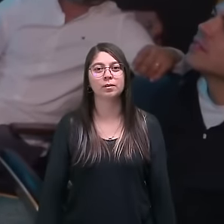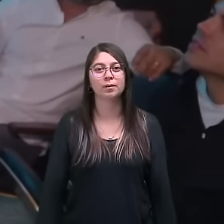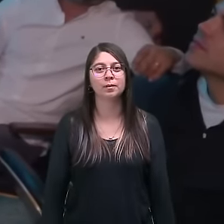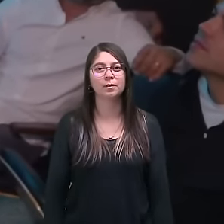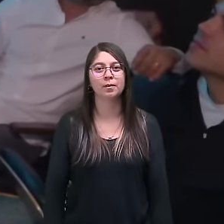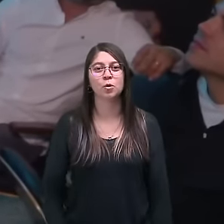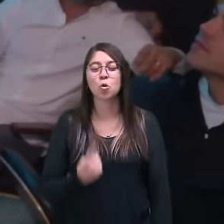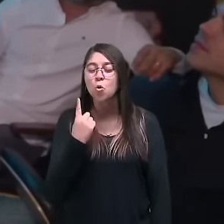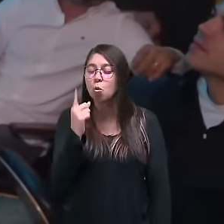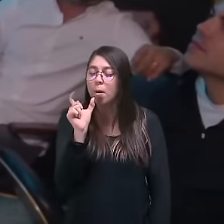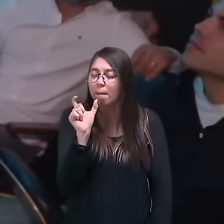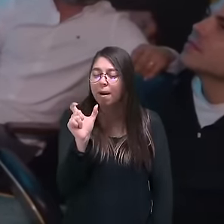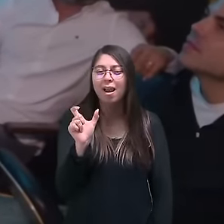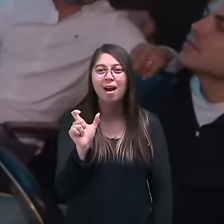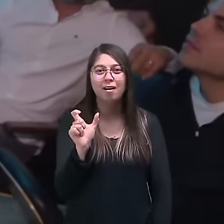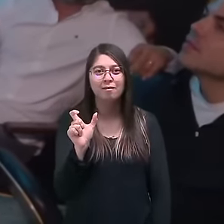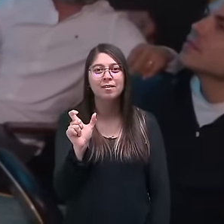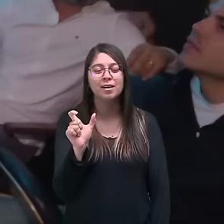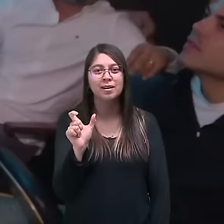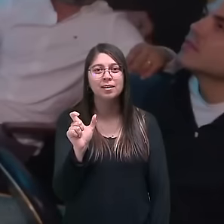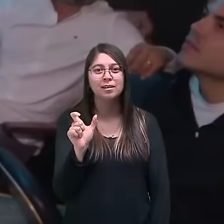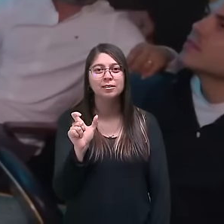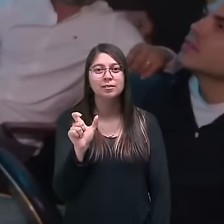É uma palavra que reverdece.